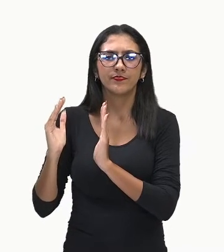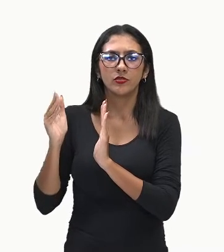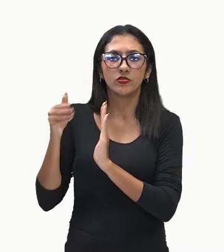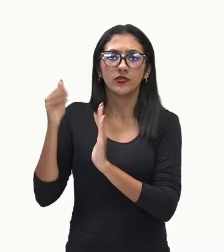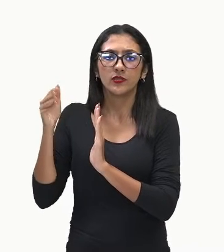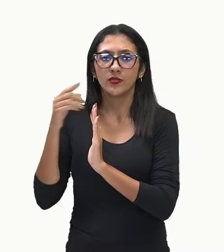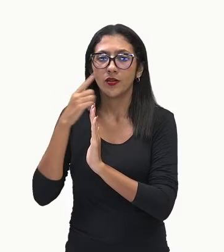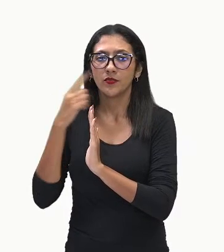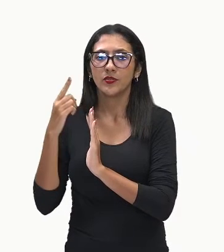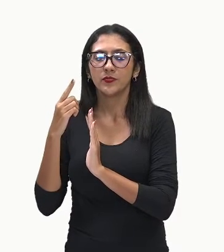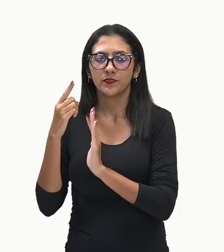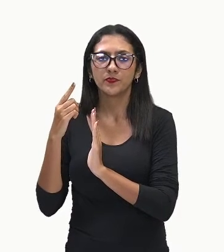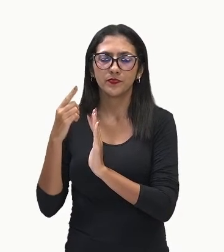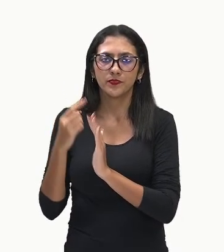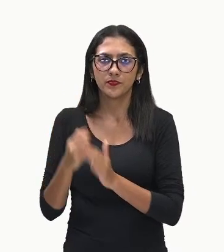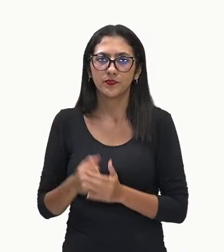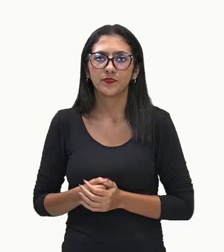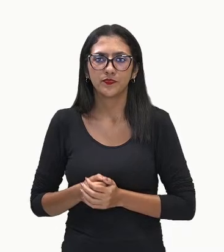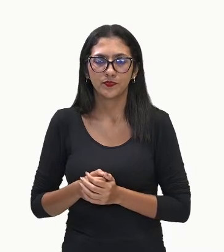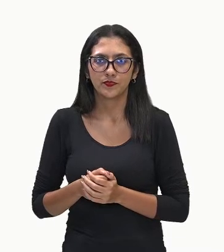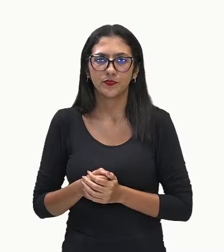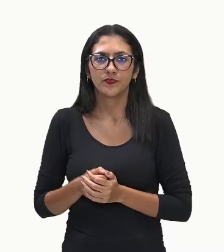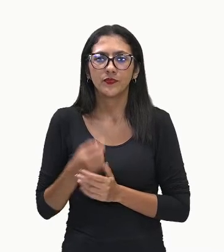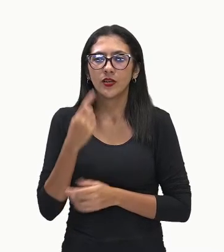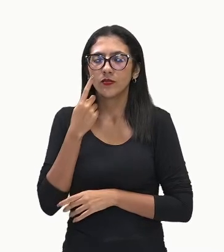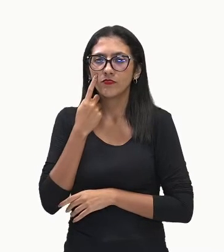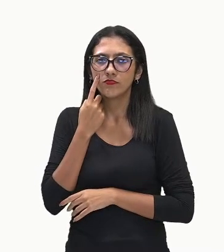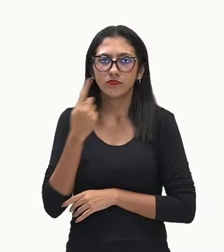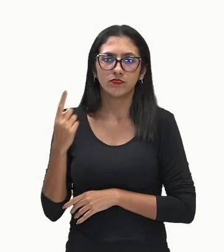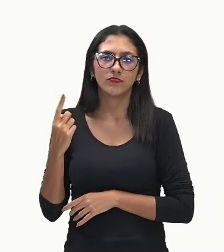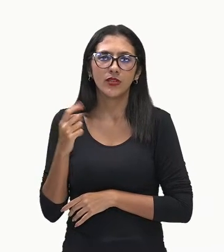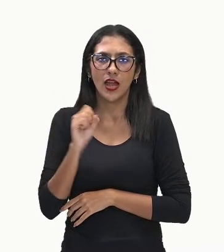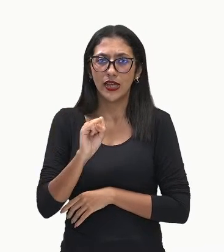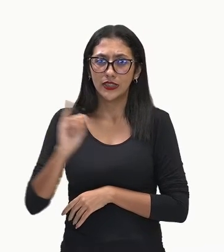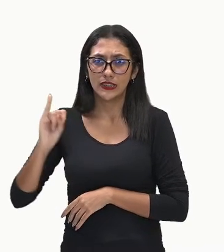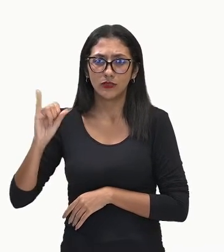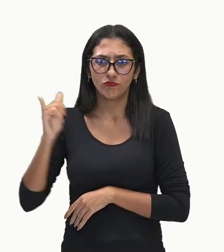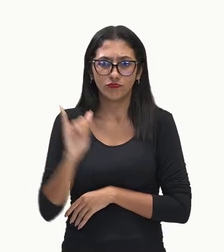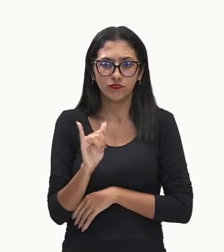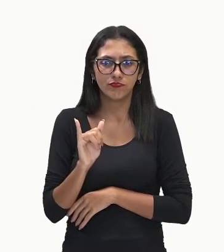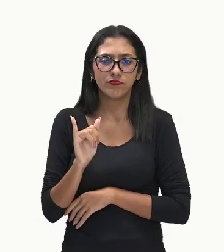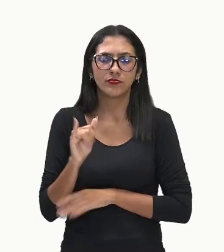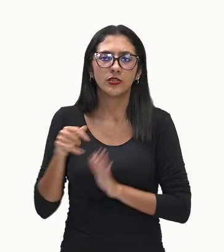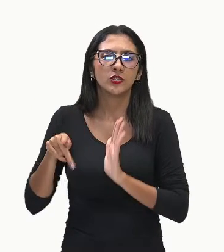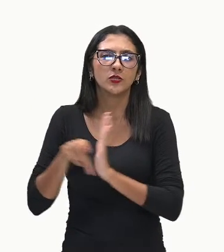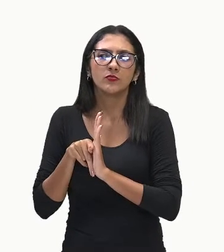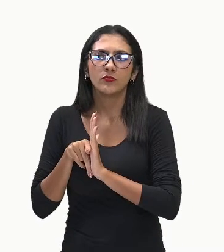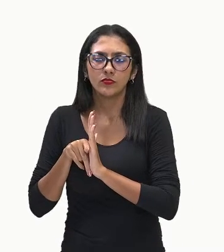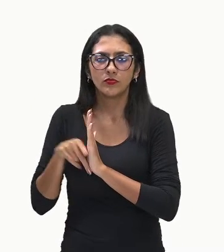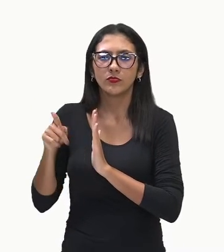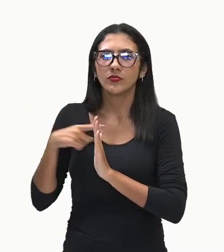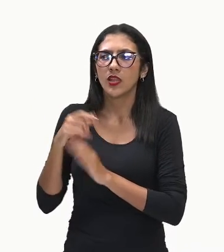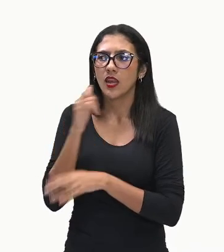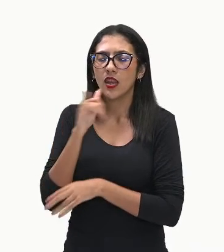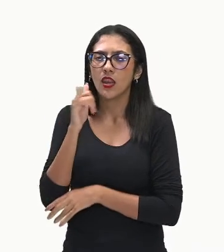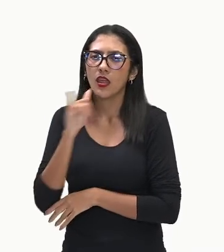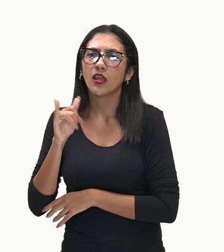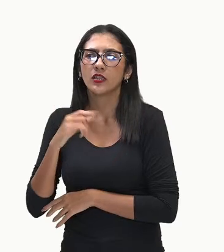em kWh, certo? Então isso é o tanto de energia que essa máquina 1 gasta por